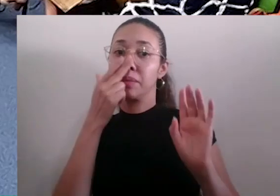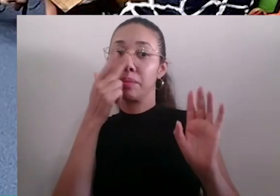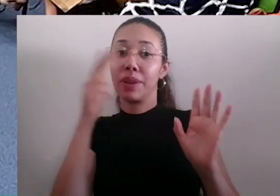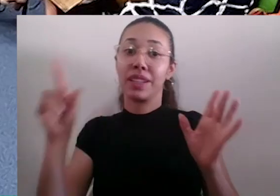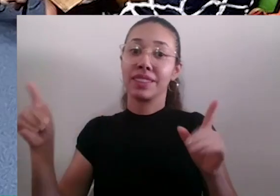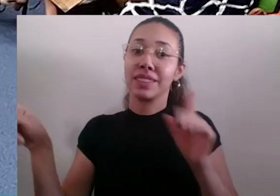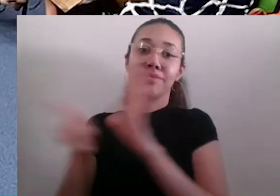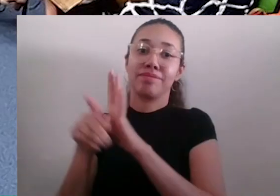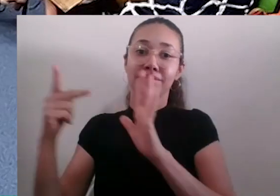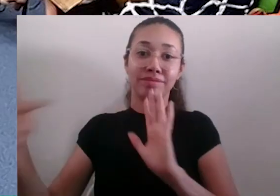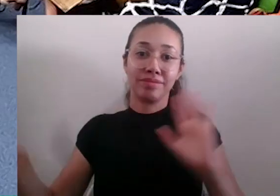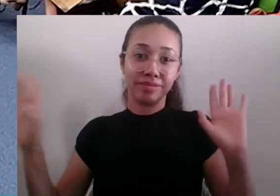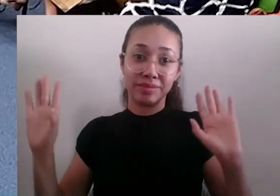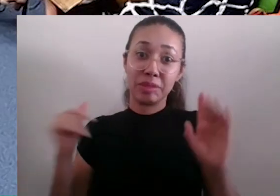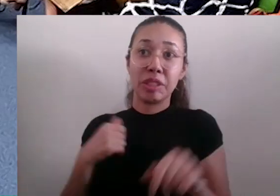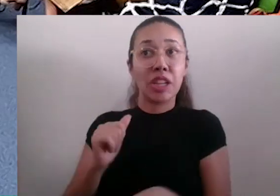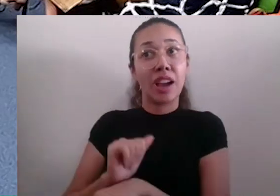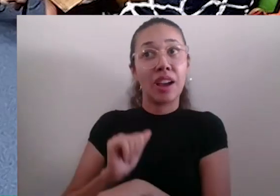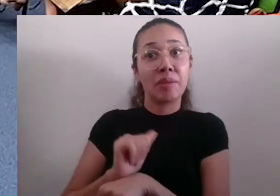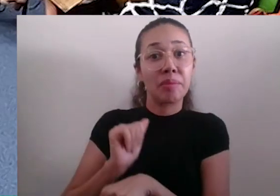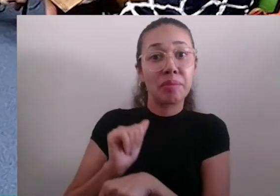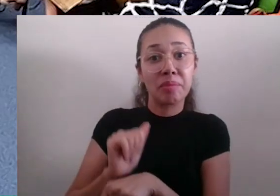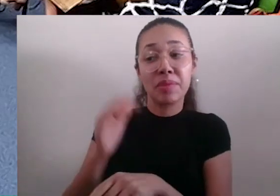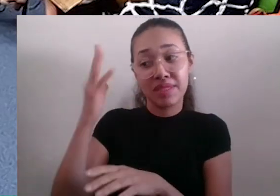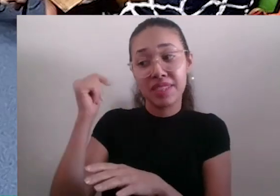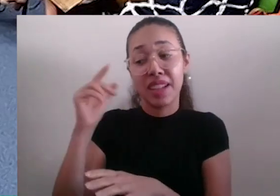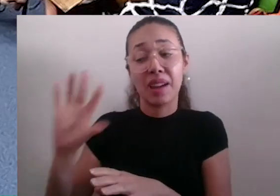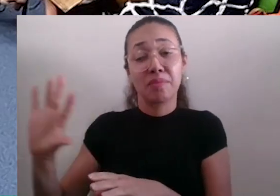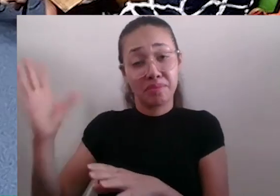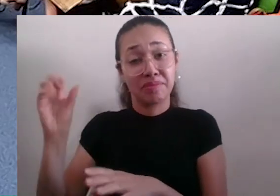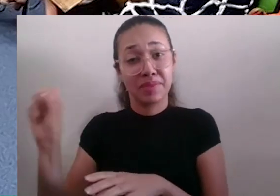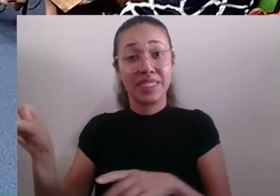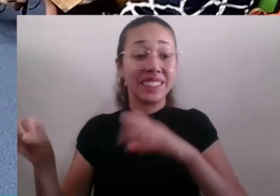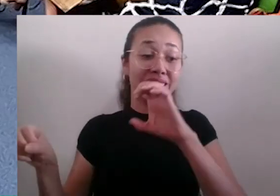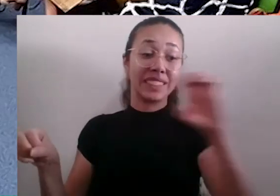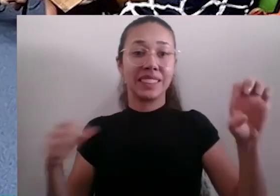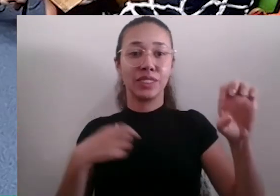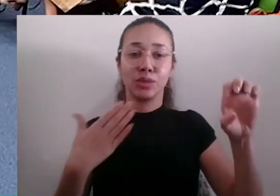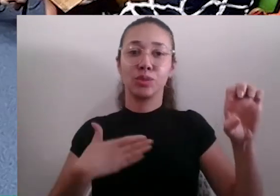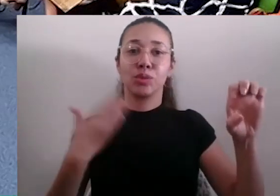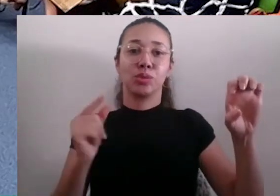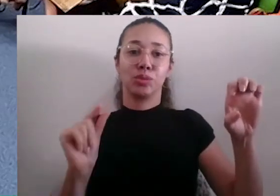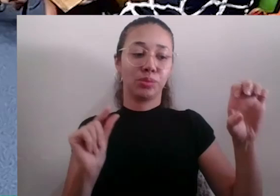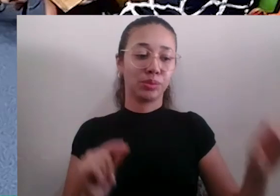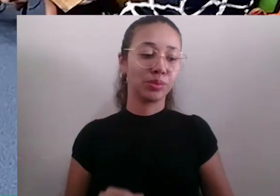Então você espera né o da esquerda me me me assusta